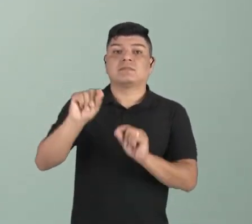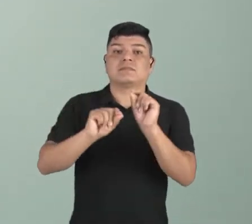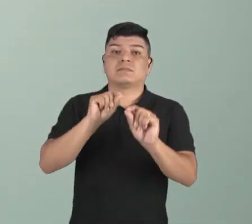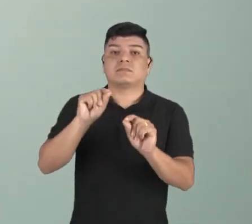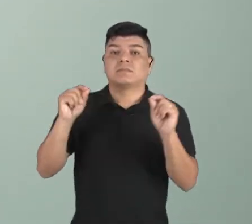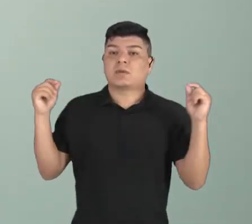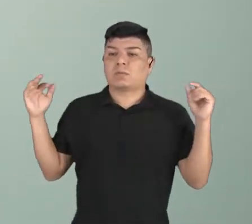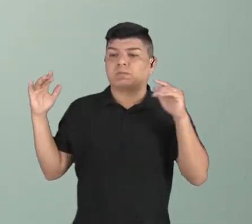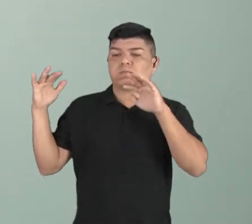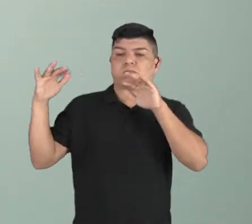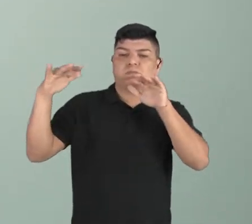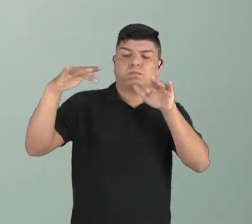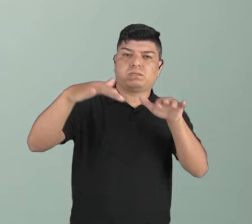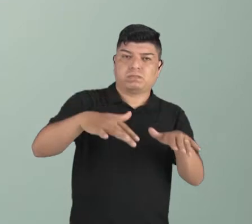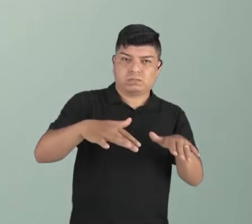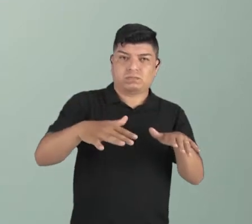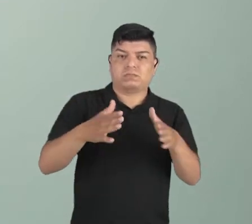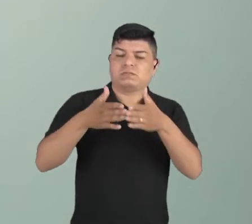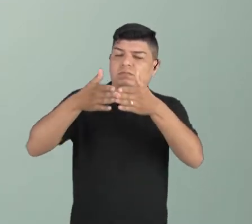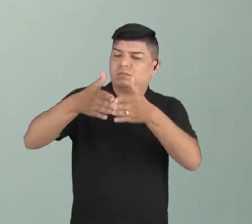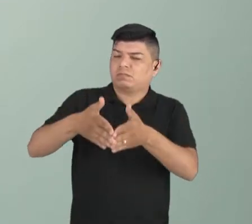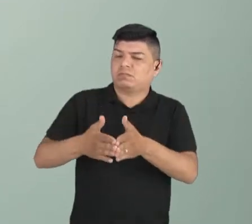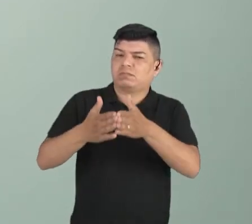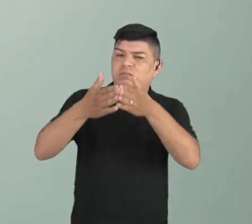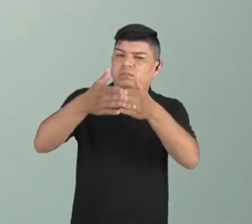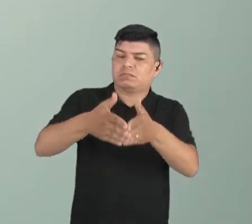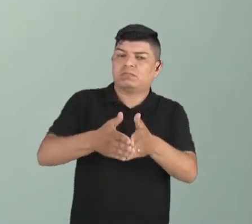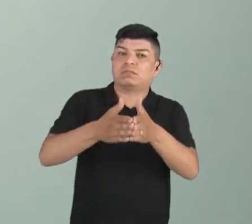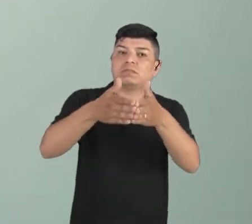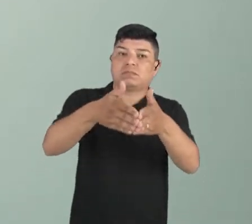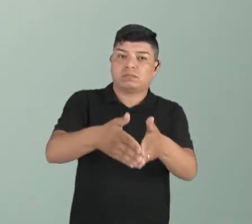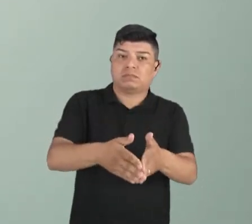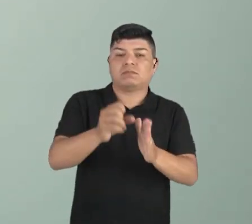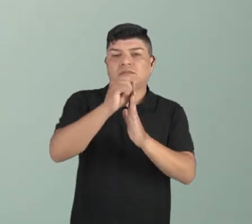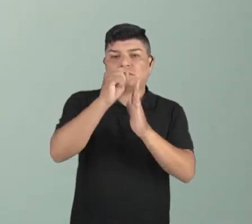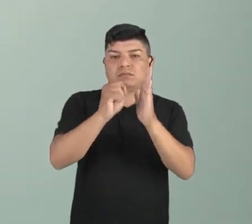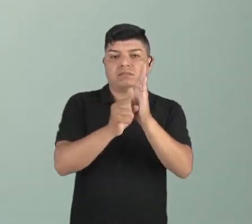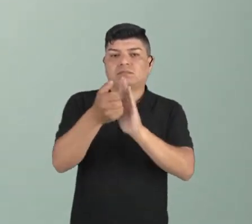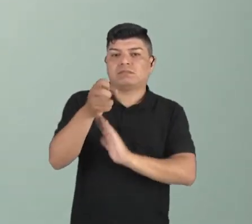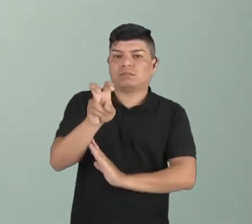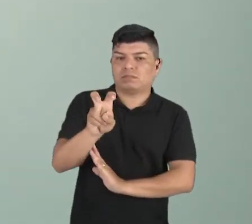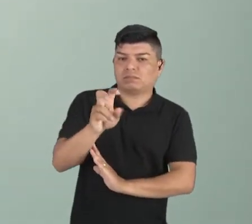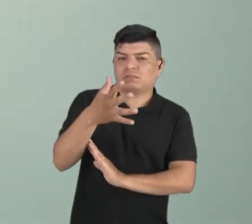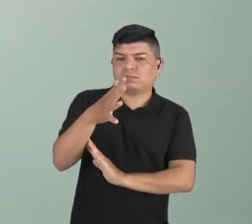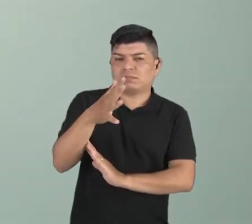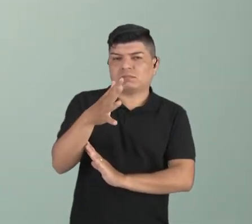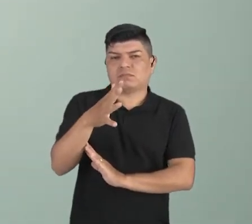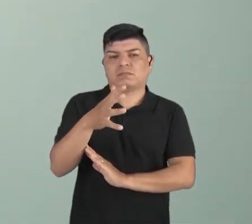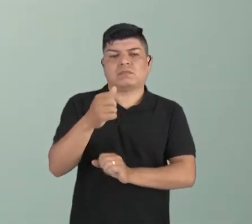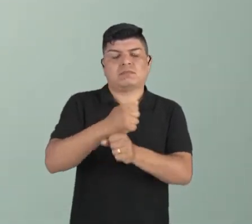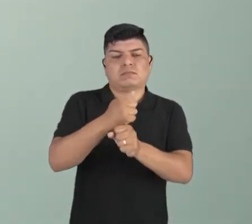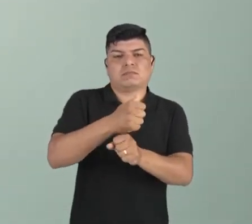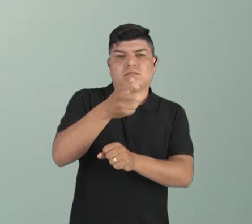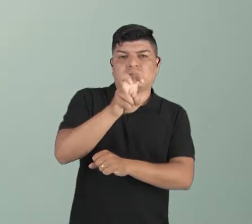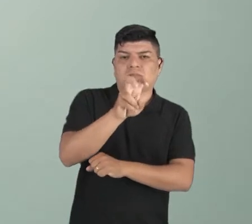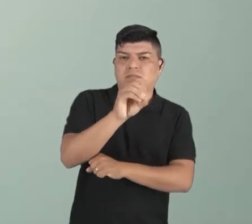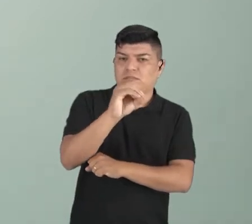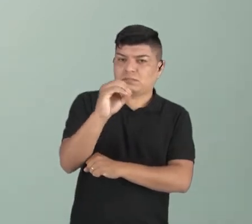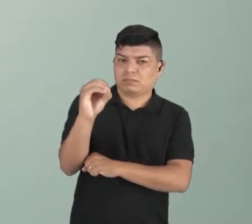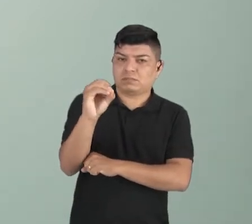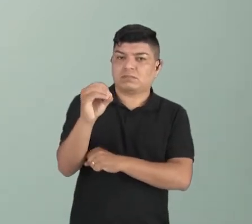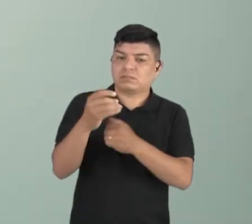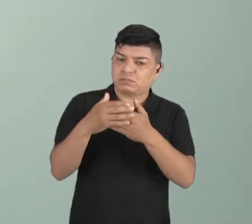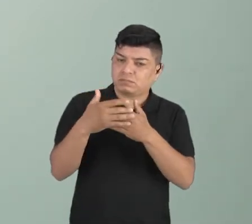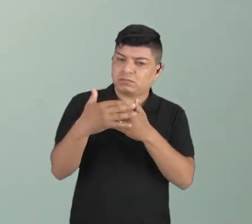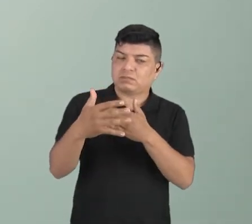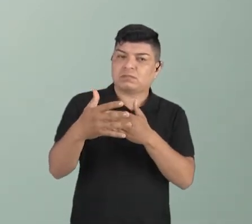colonização, né, no período das navegações aí exploratórias, no século XV, né, em meados de 1500 em diante, né,